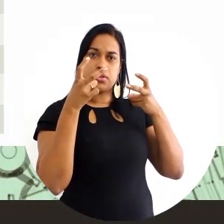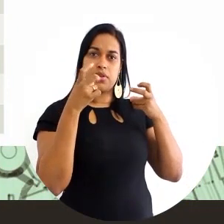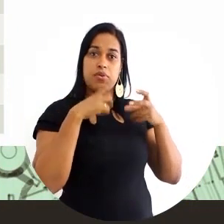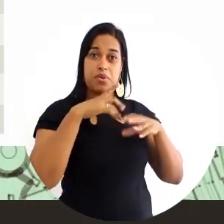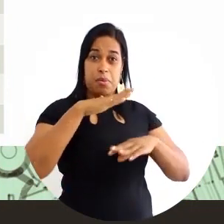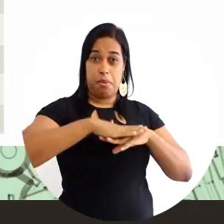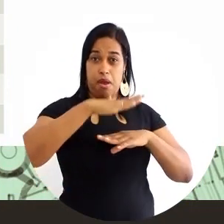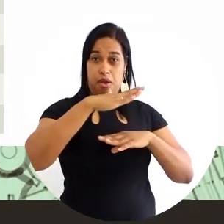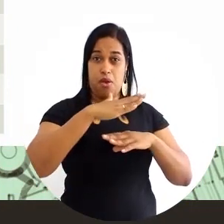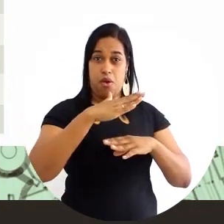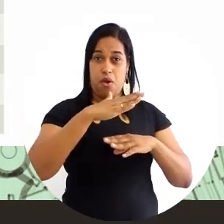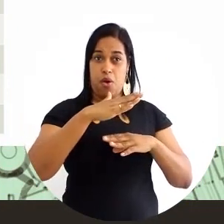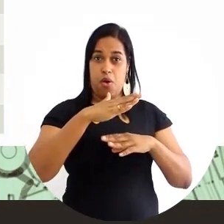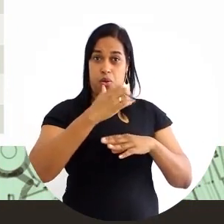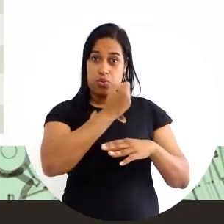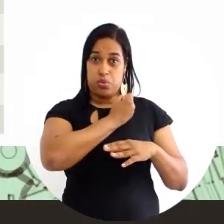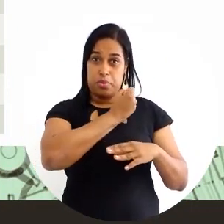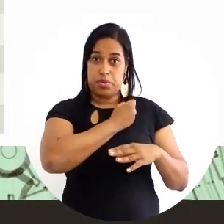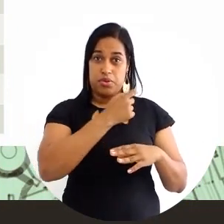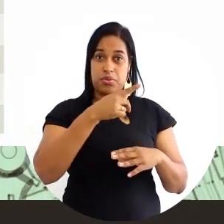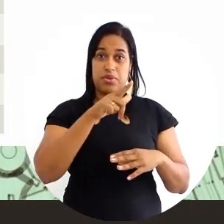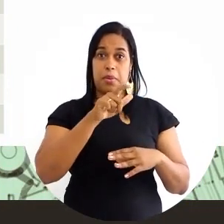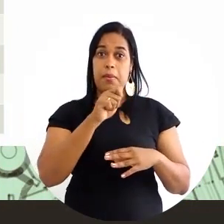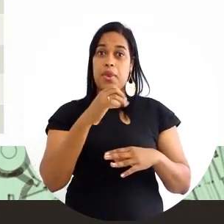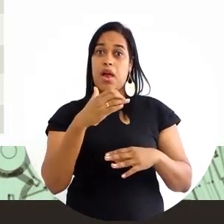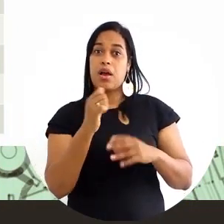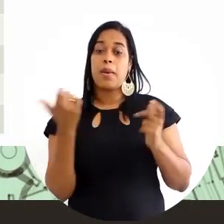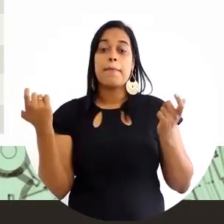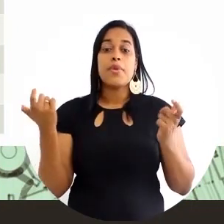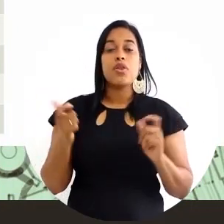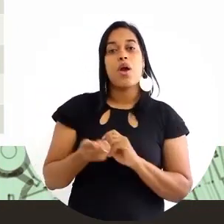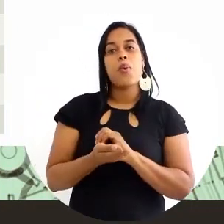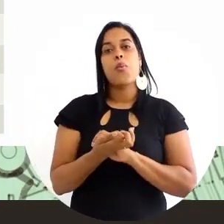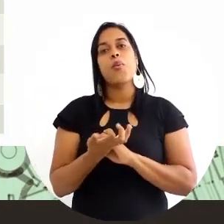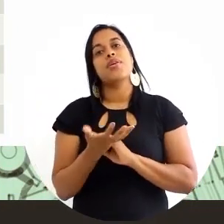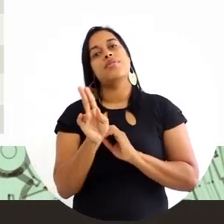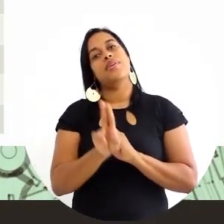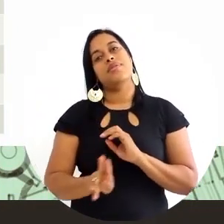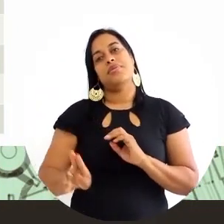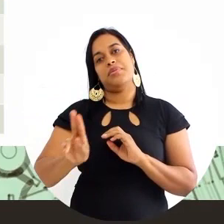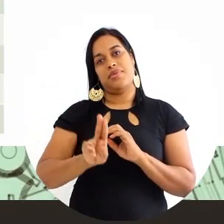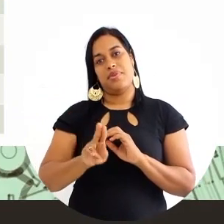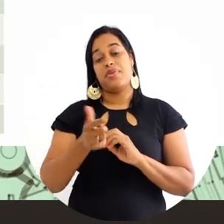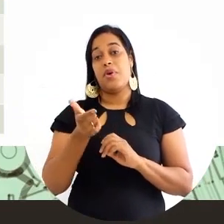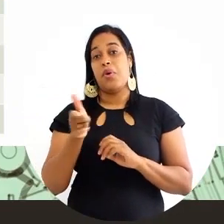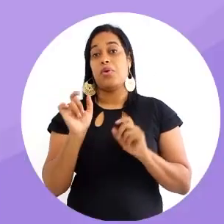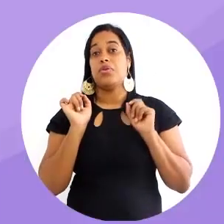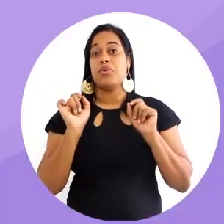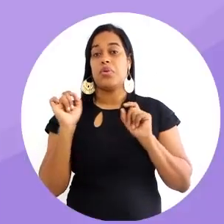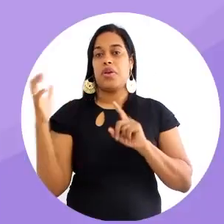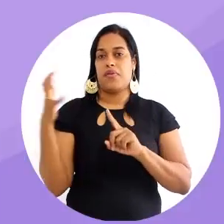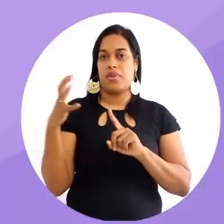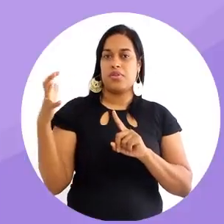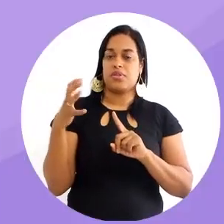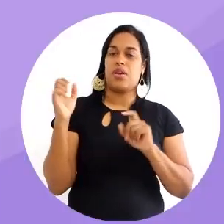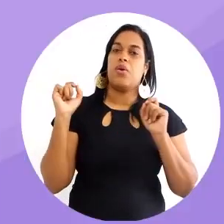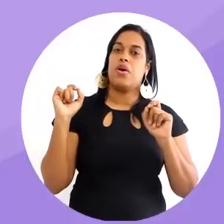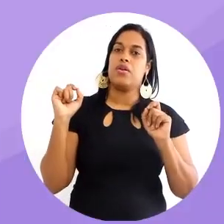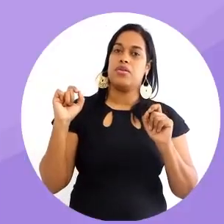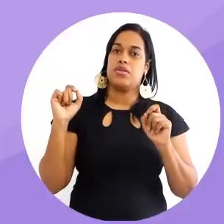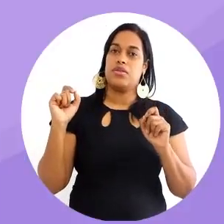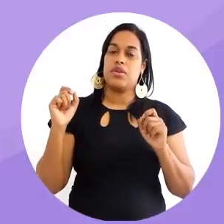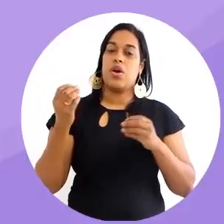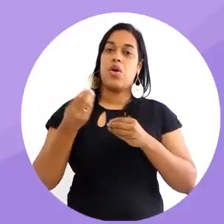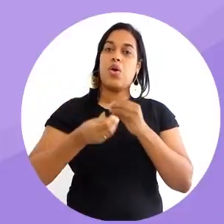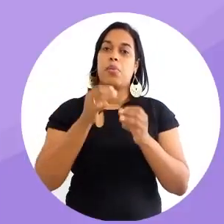que quanto maior o tamanho da placa, menor a quantidade de rejunte a ser utilizado. Outra coisa que vai influenciar